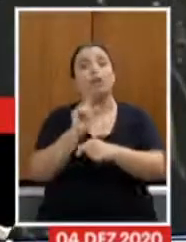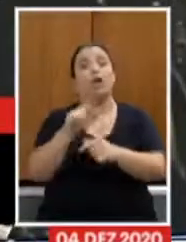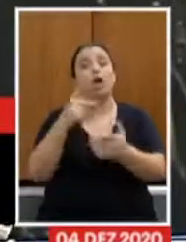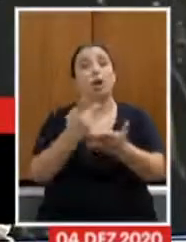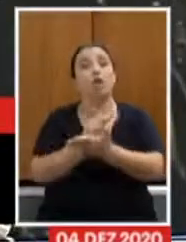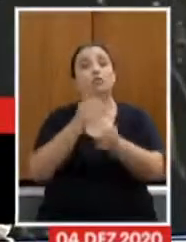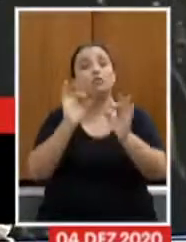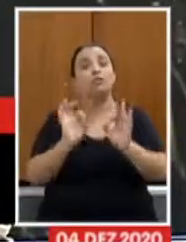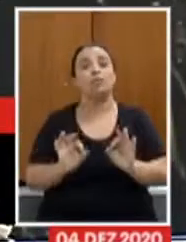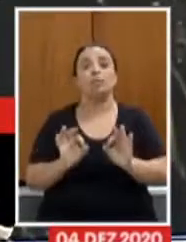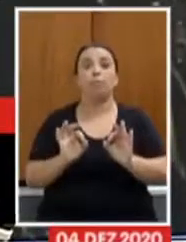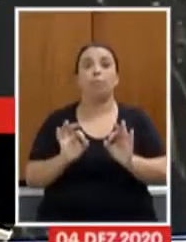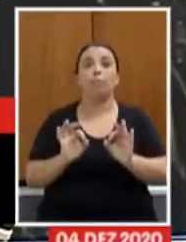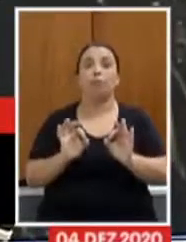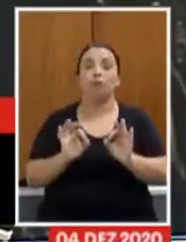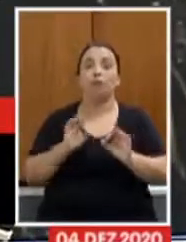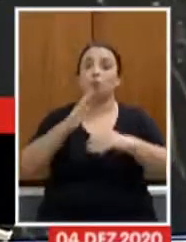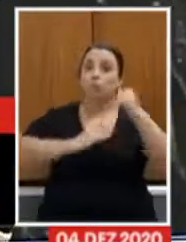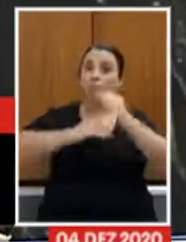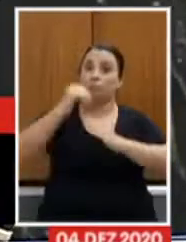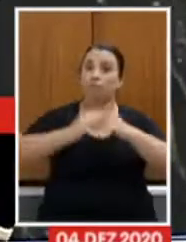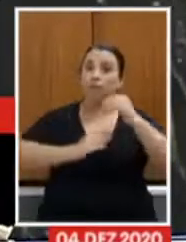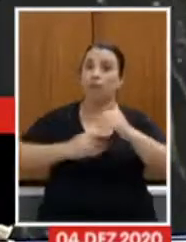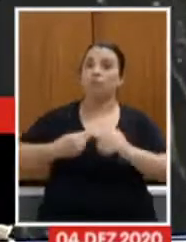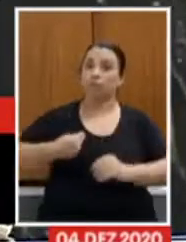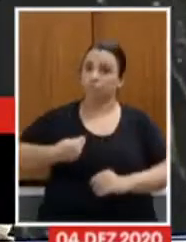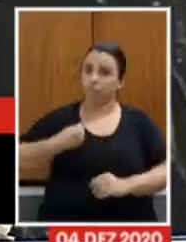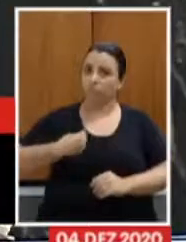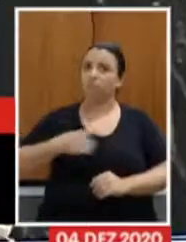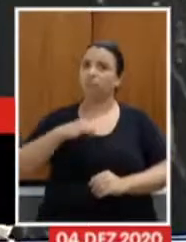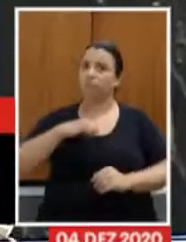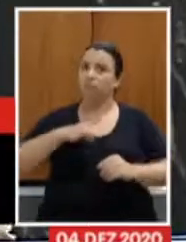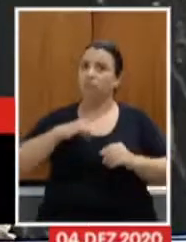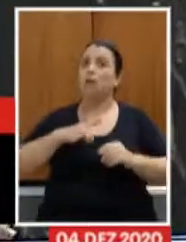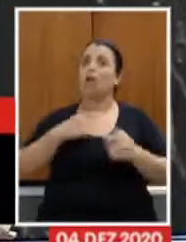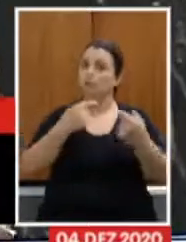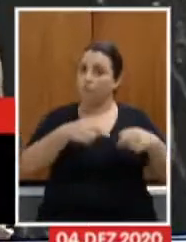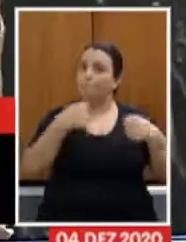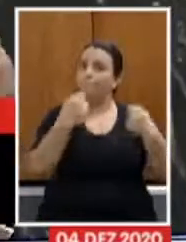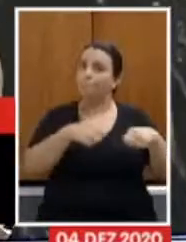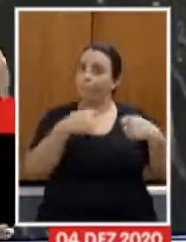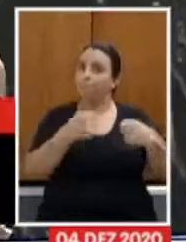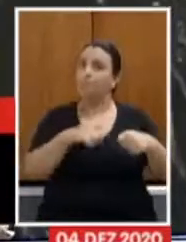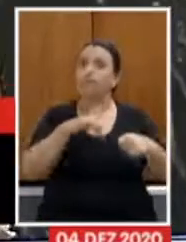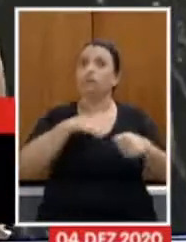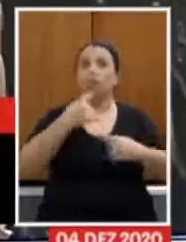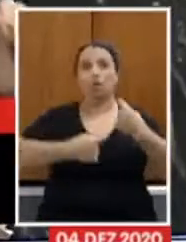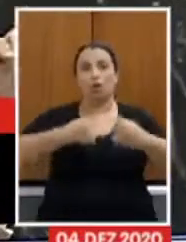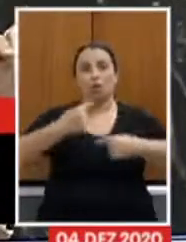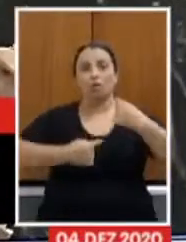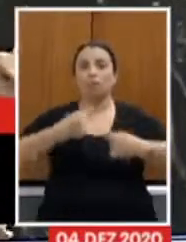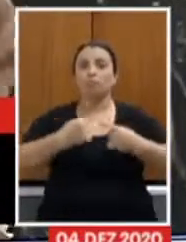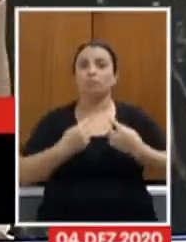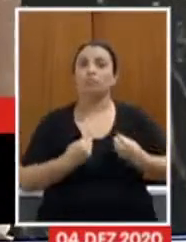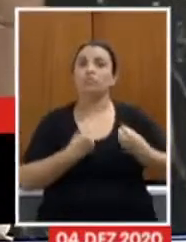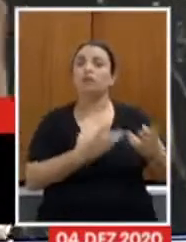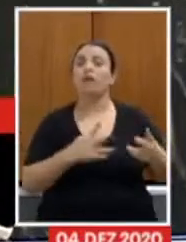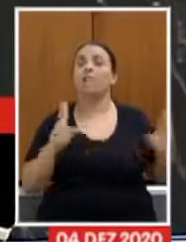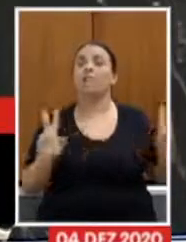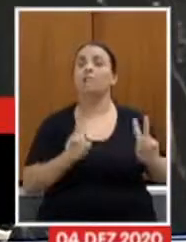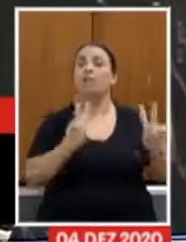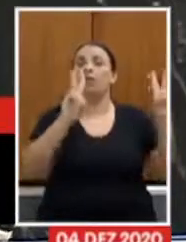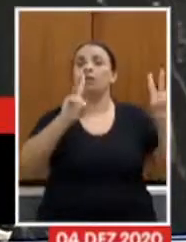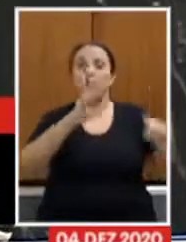os profissionais da educação existem, os profissionais da educação precisam ter política de valorização e da